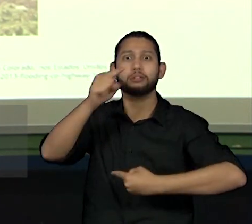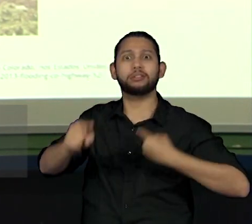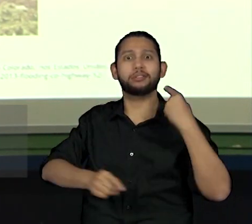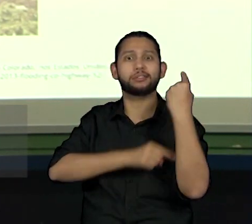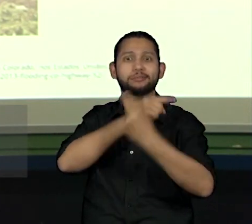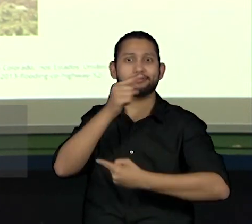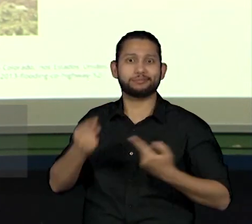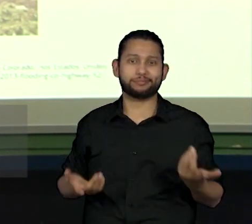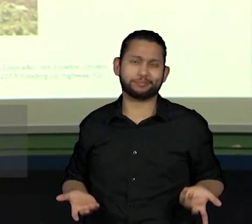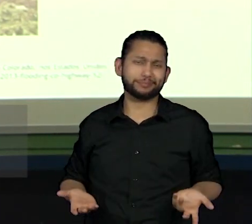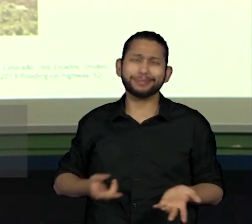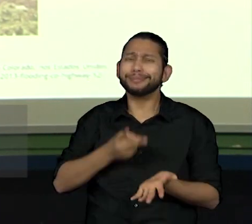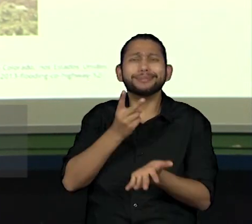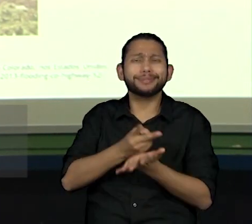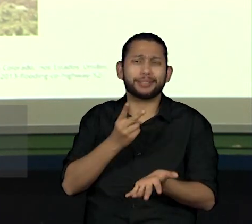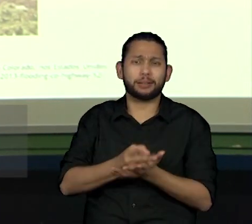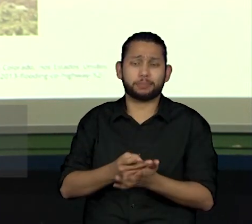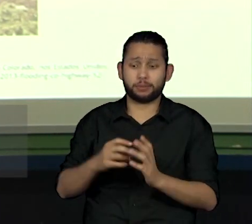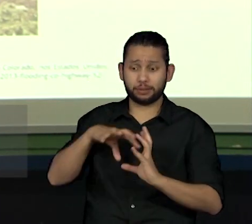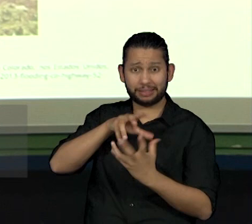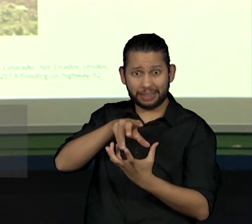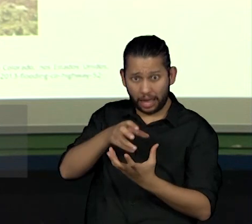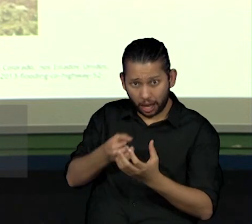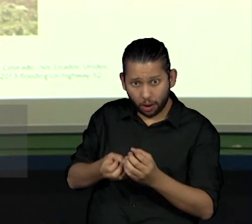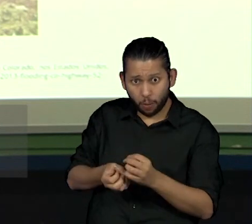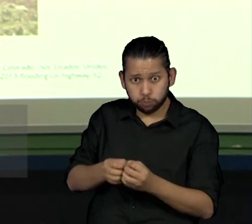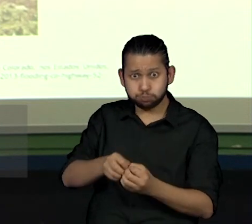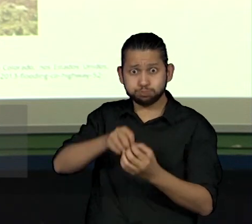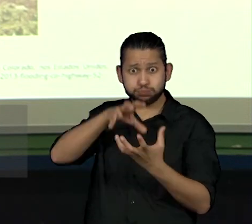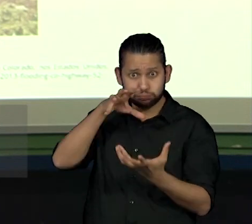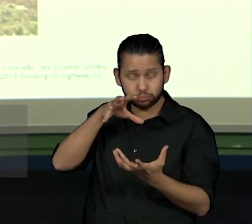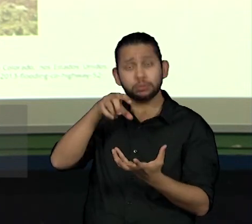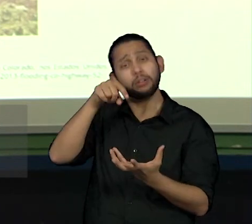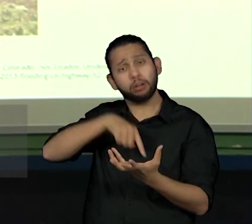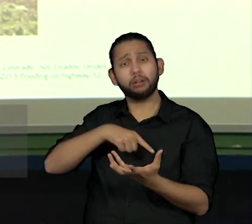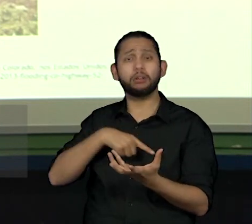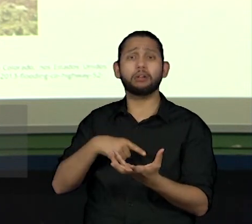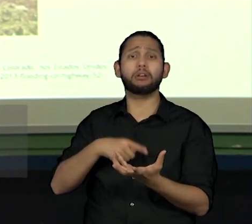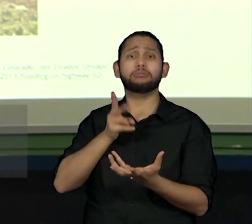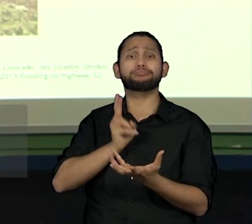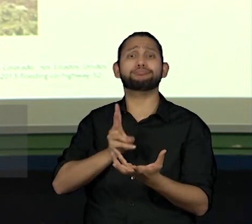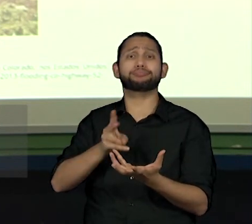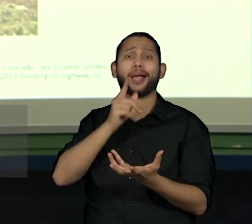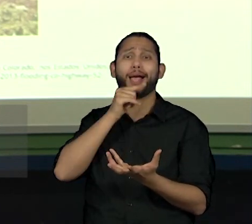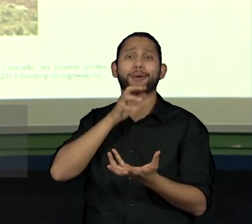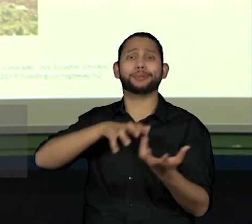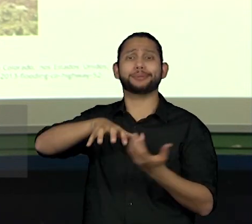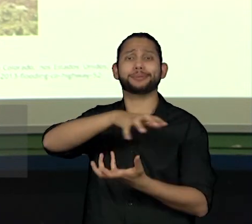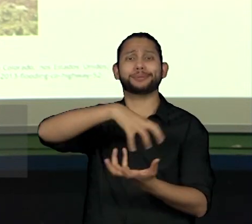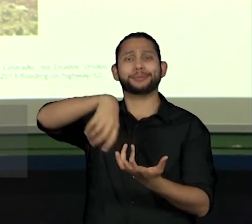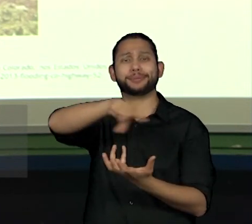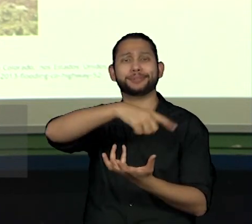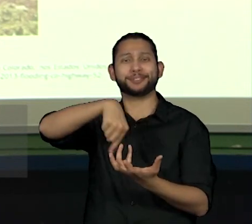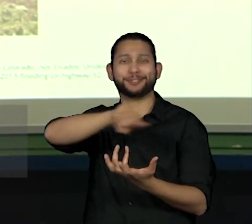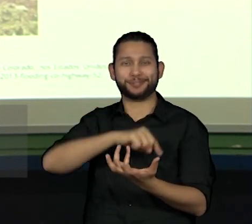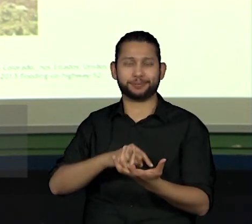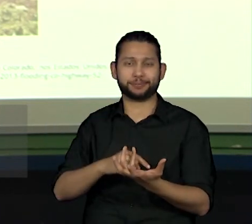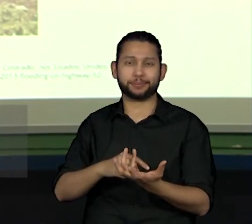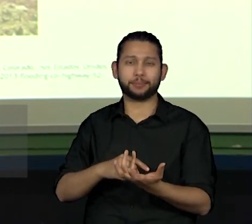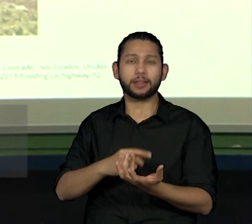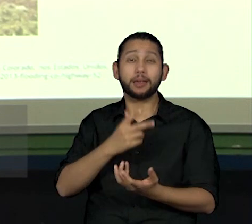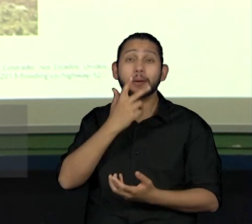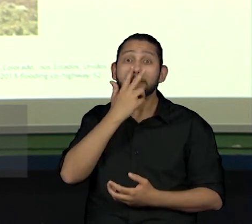acontecem desde quando a Terra surgiu. E isso pode gerar consequências para a sociedade que se aproxima